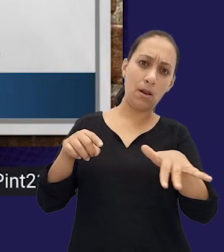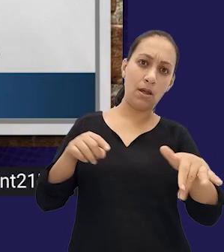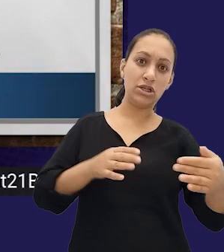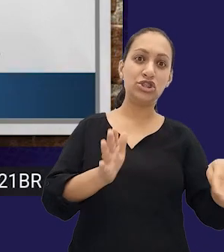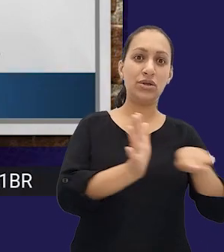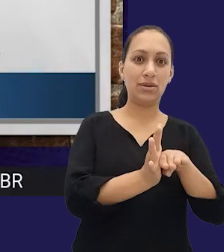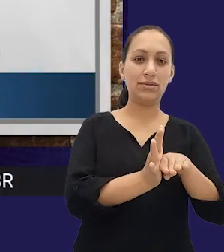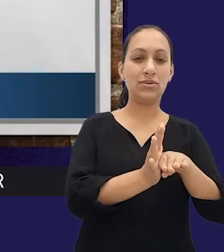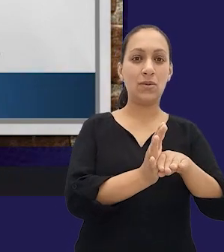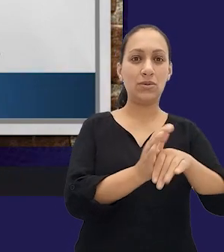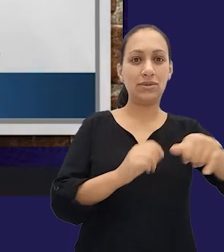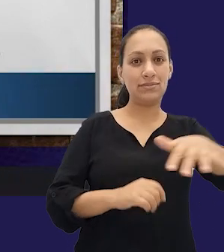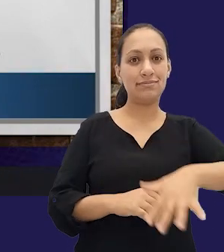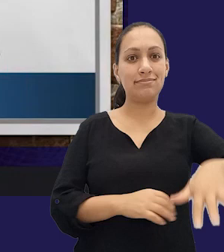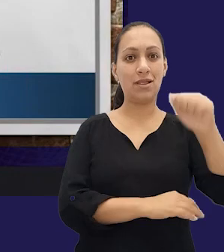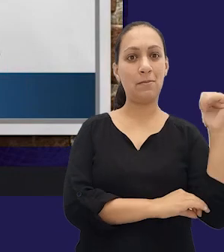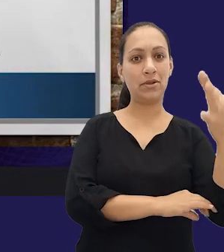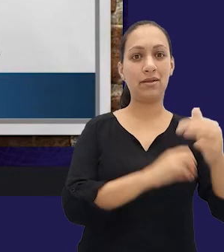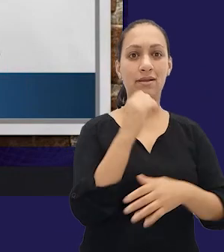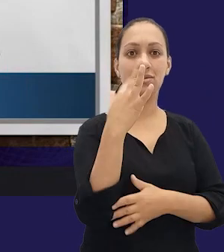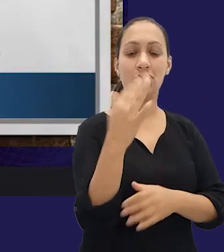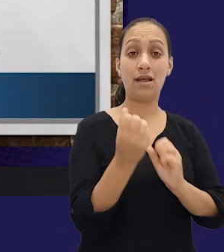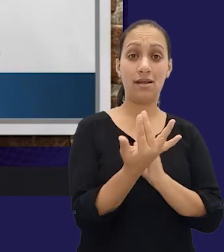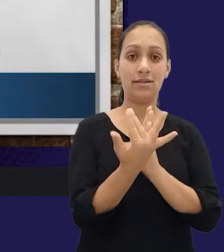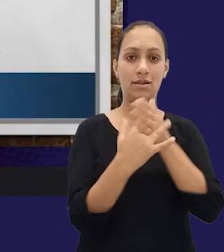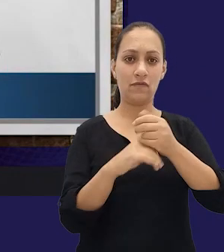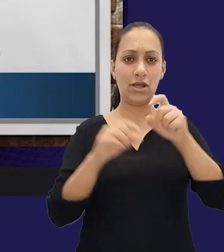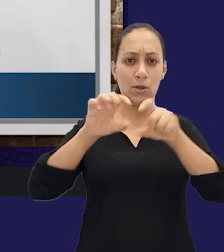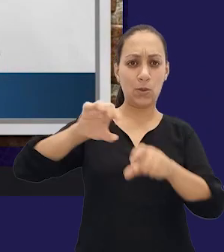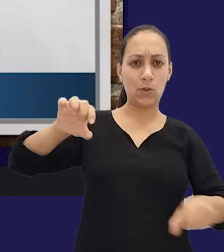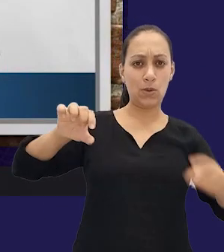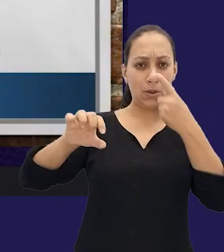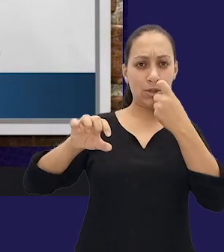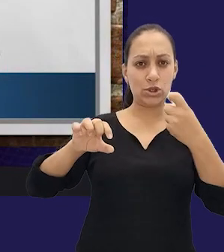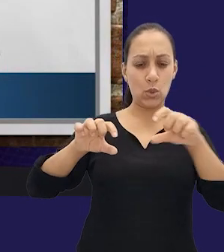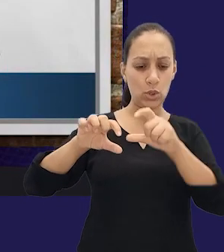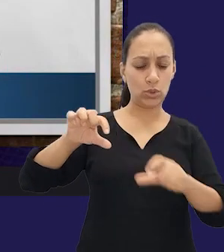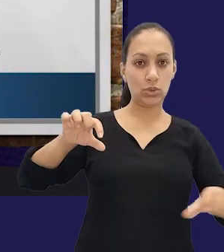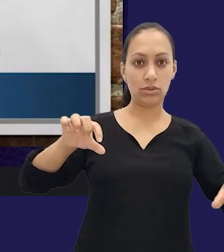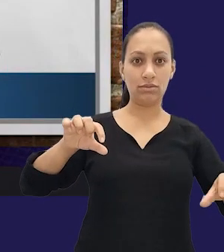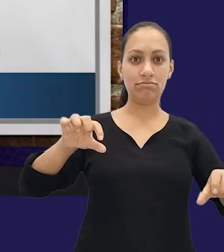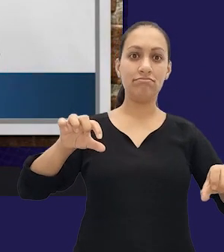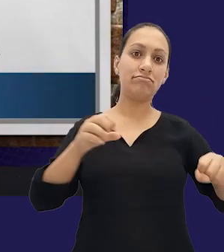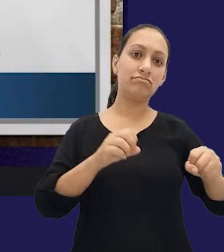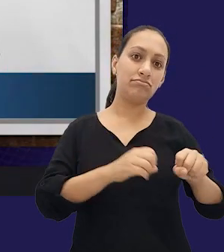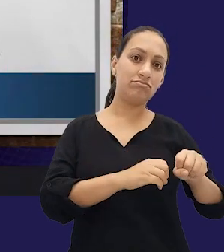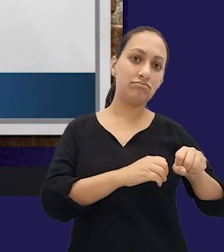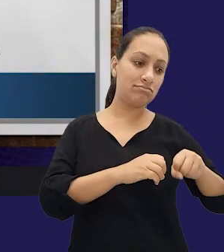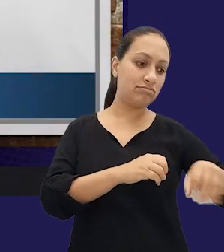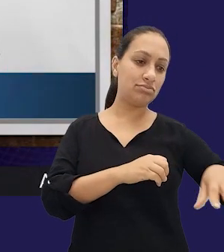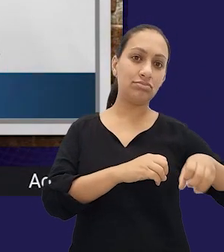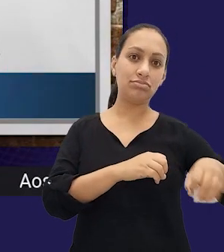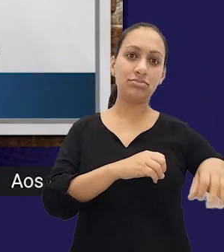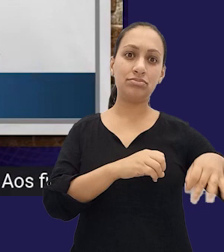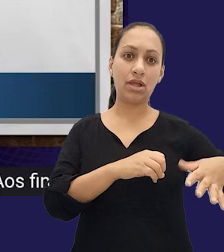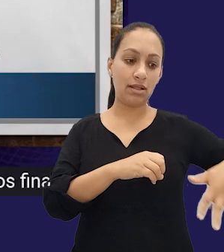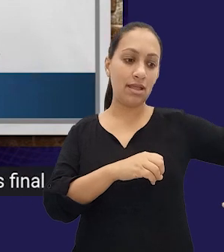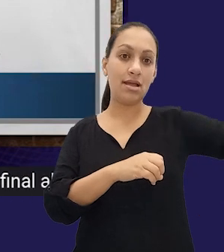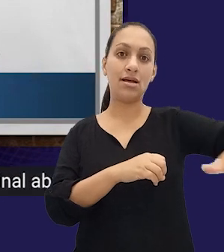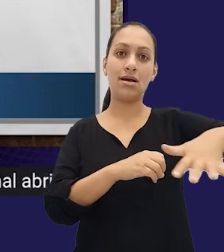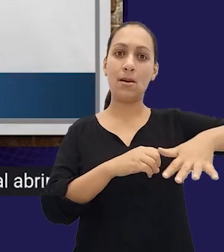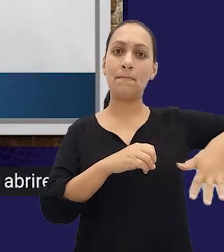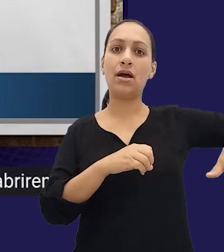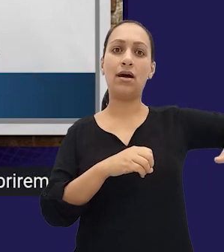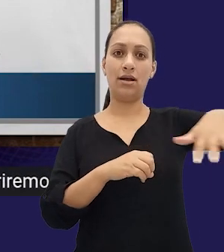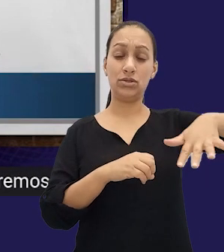fontes ambientais, né? Através do esgoto, vai até as fontes ambientais e acaba largando nesse universo